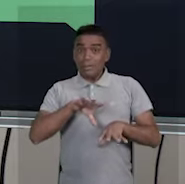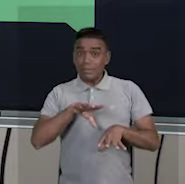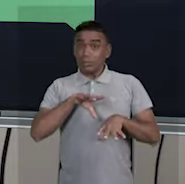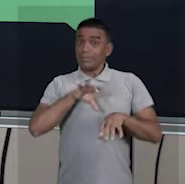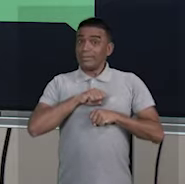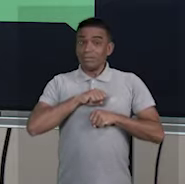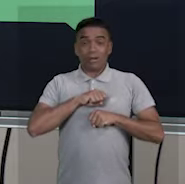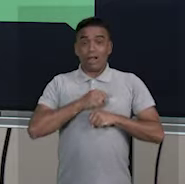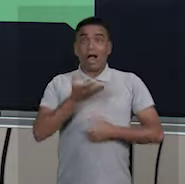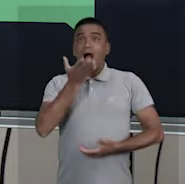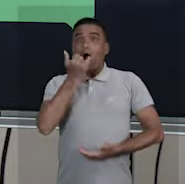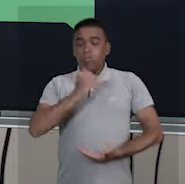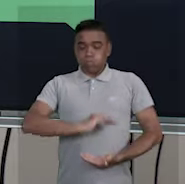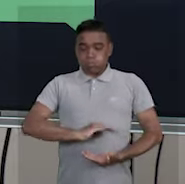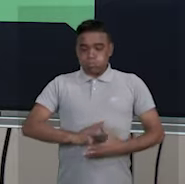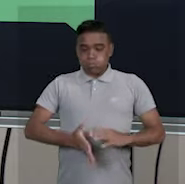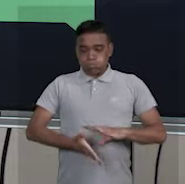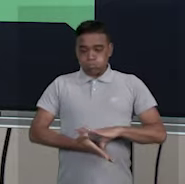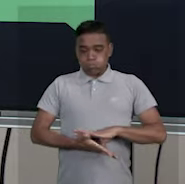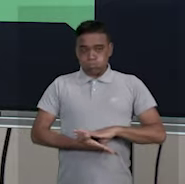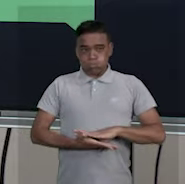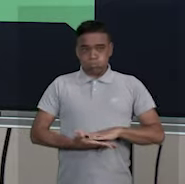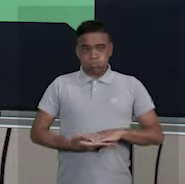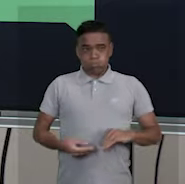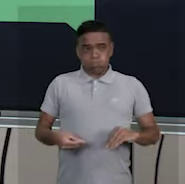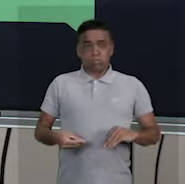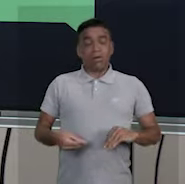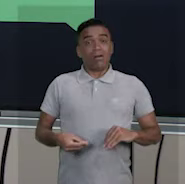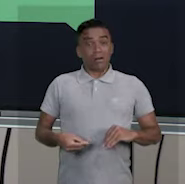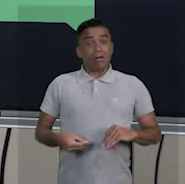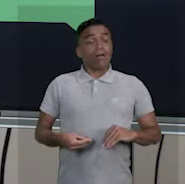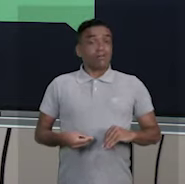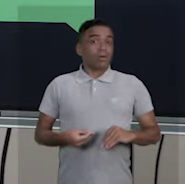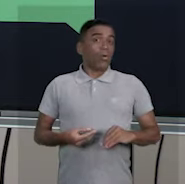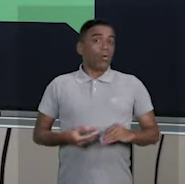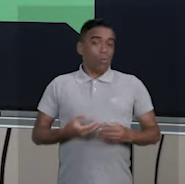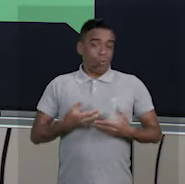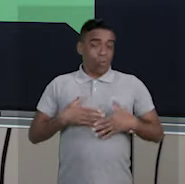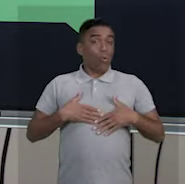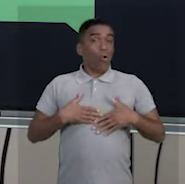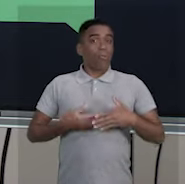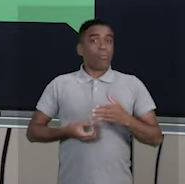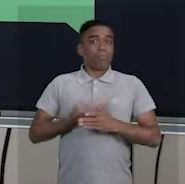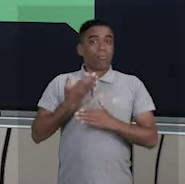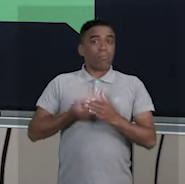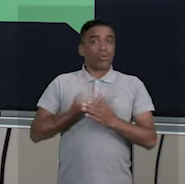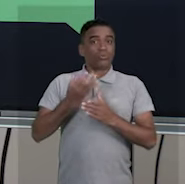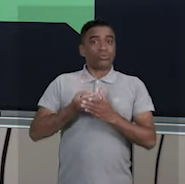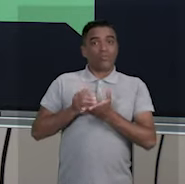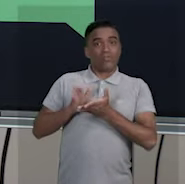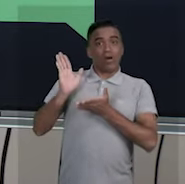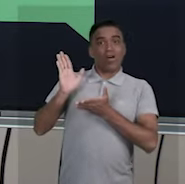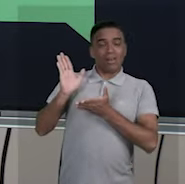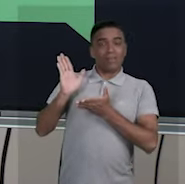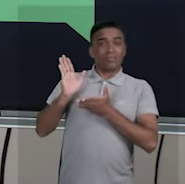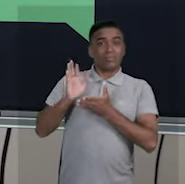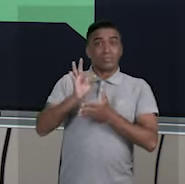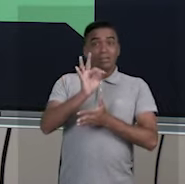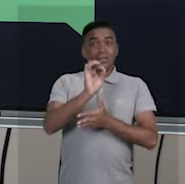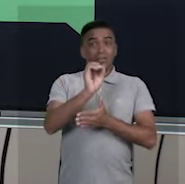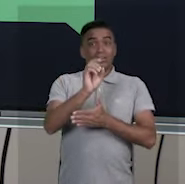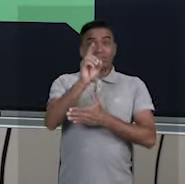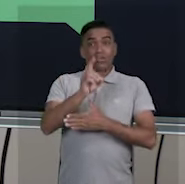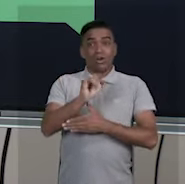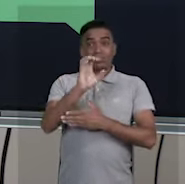foi digerido, o nosso corpo elimina. Então é material orgânico, mas não é tóxico, tá? Então é algo